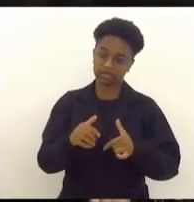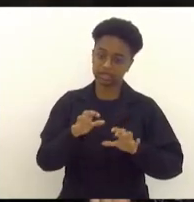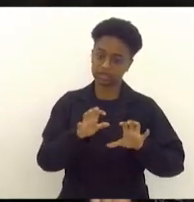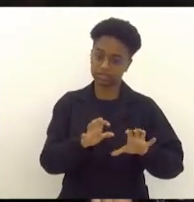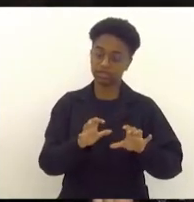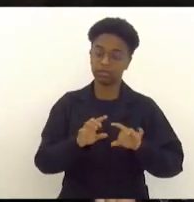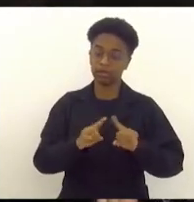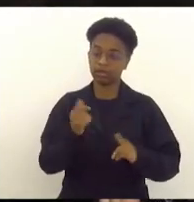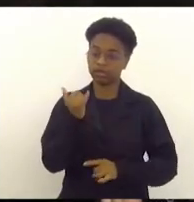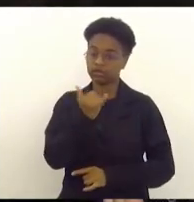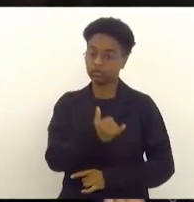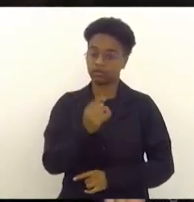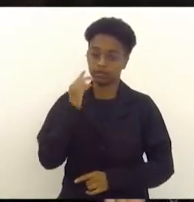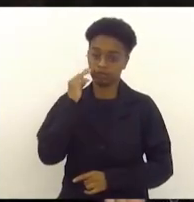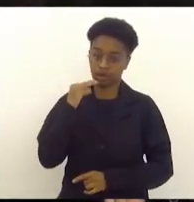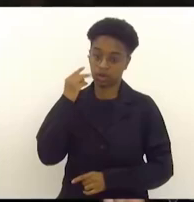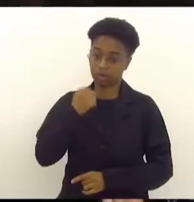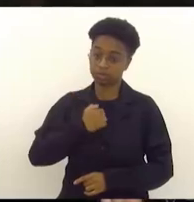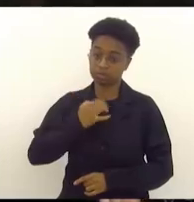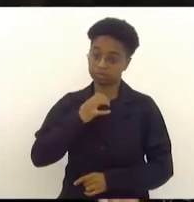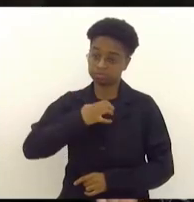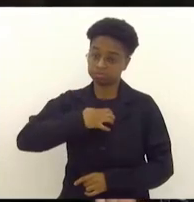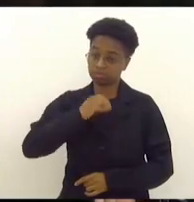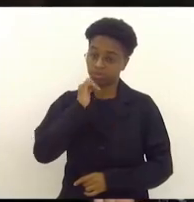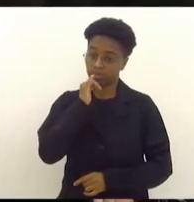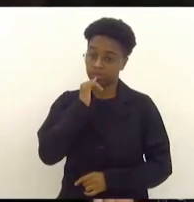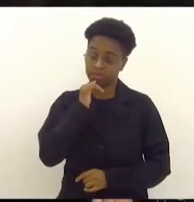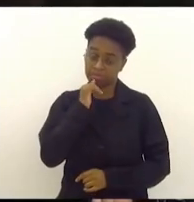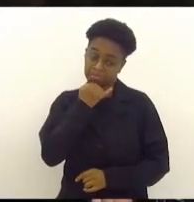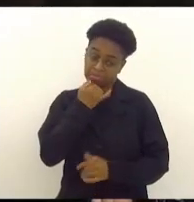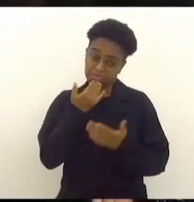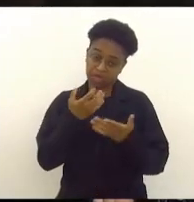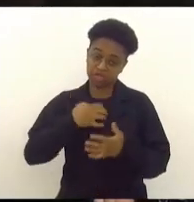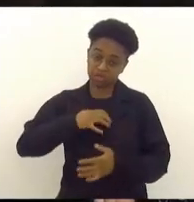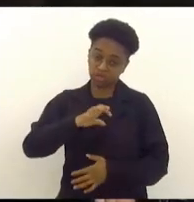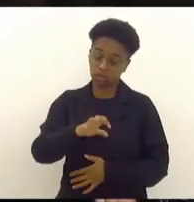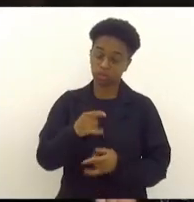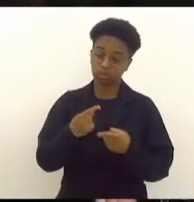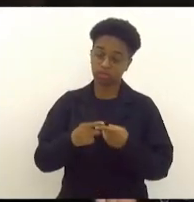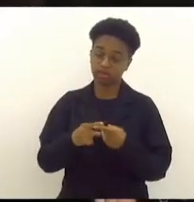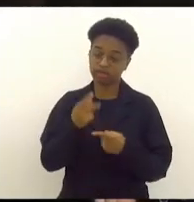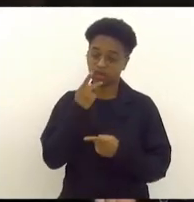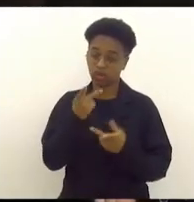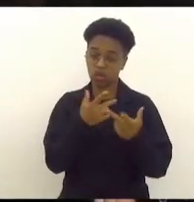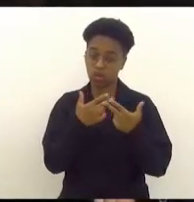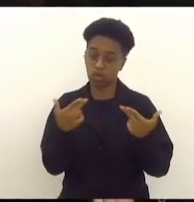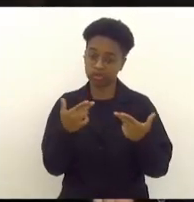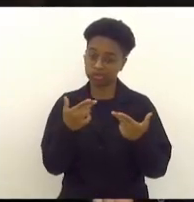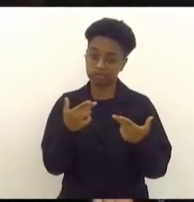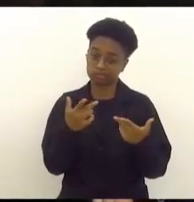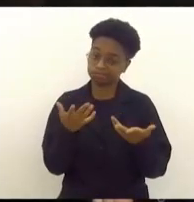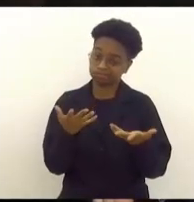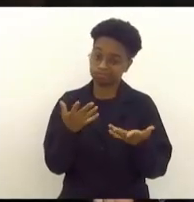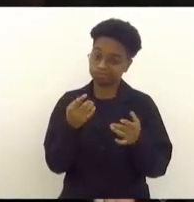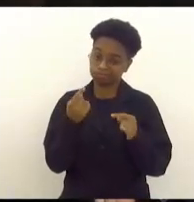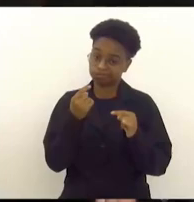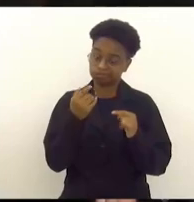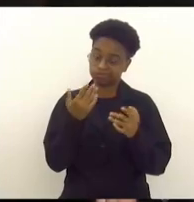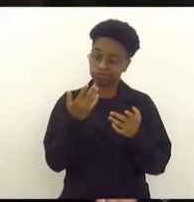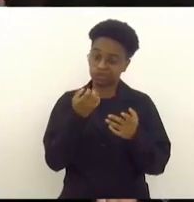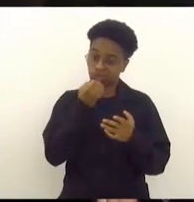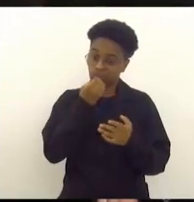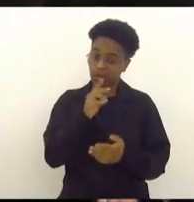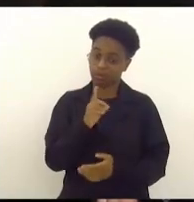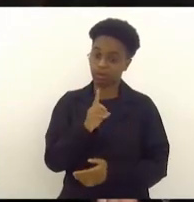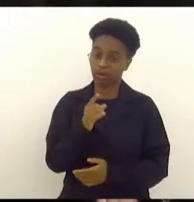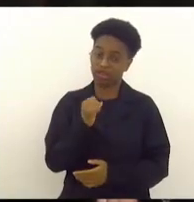a esse vereador que eu lamento né porque ele fez uma fala muito infeliz é eu digo infeliz não